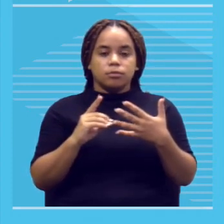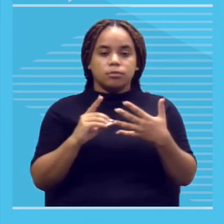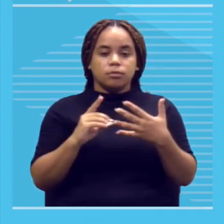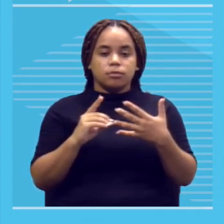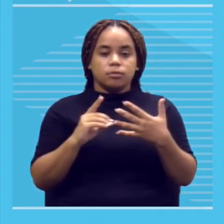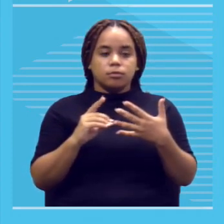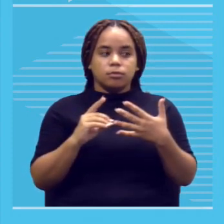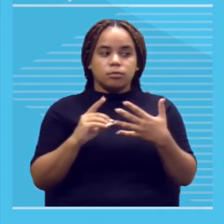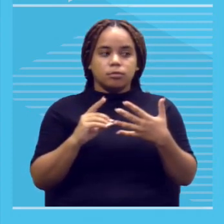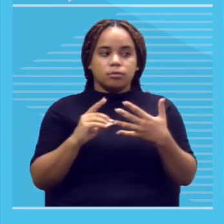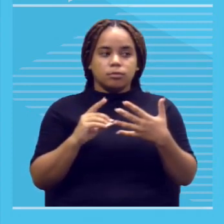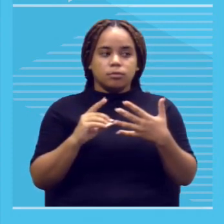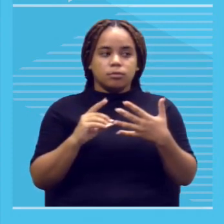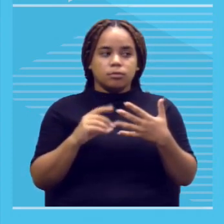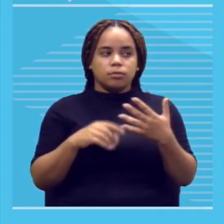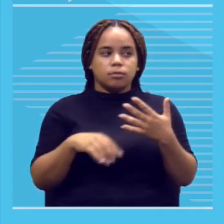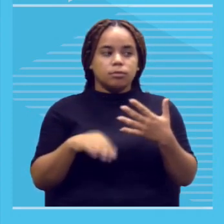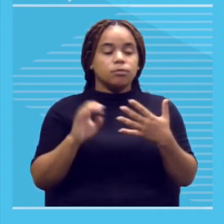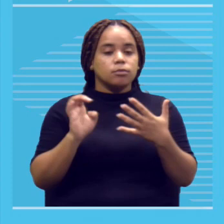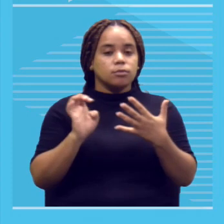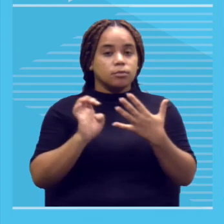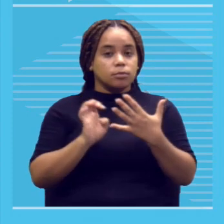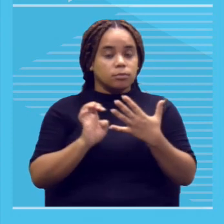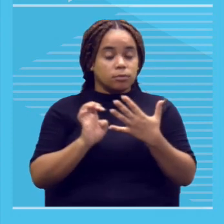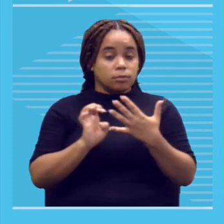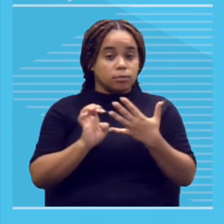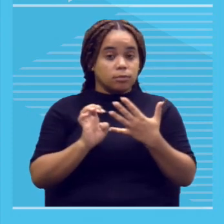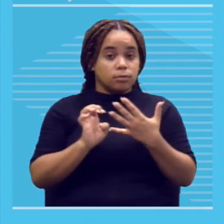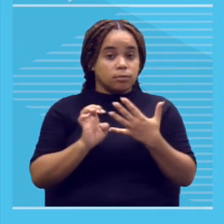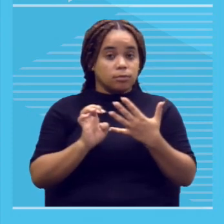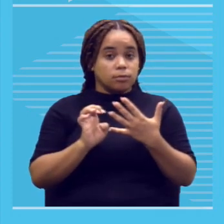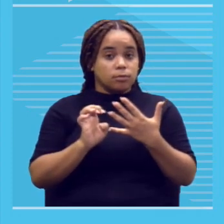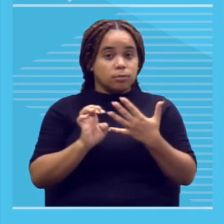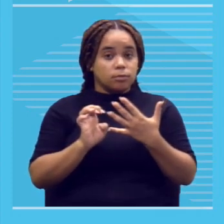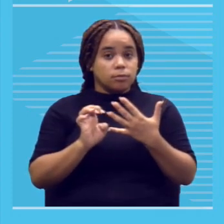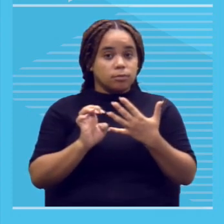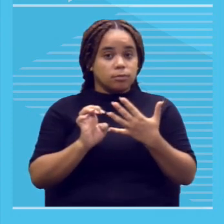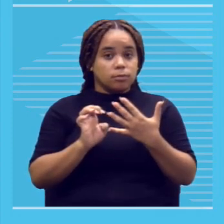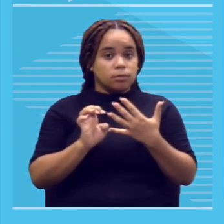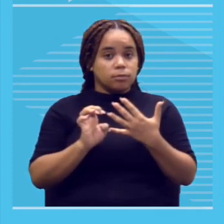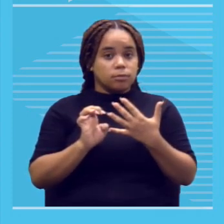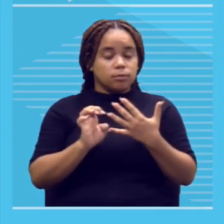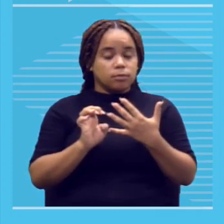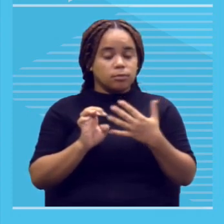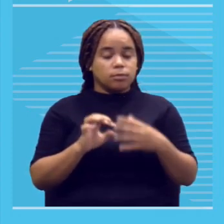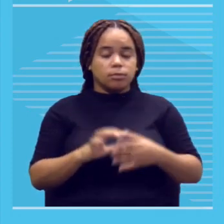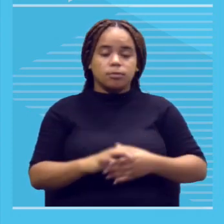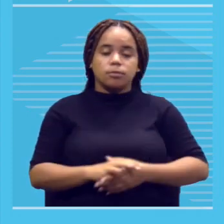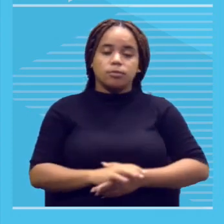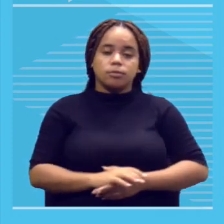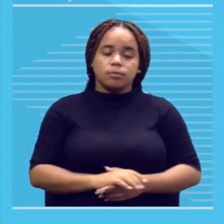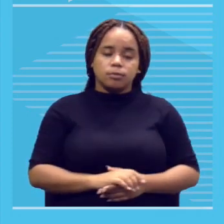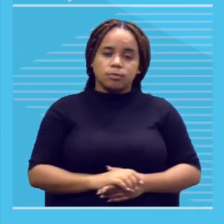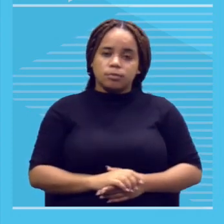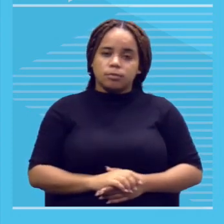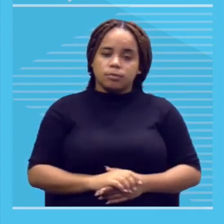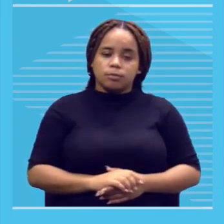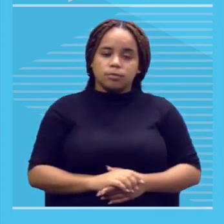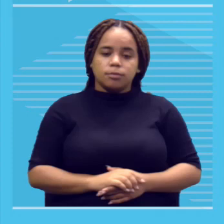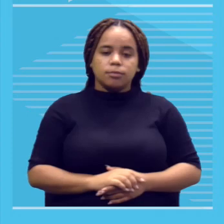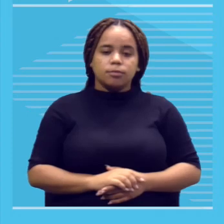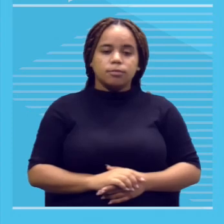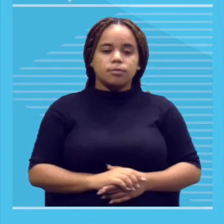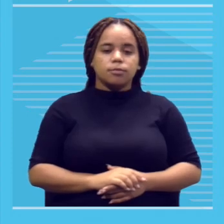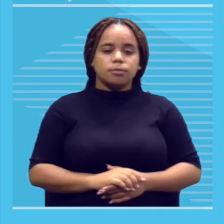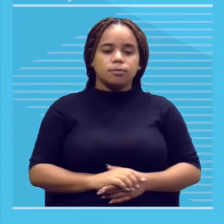os Direitos Humanos lei islâmica universal dos direitos humanos